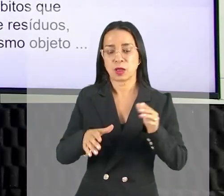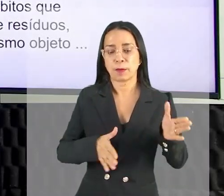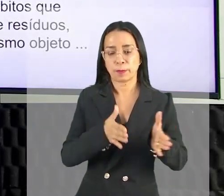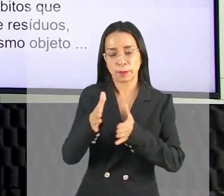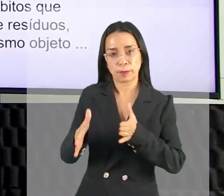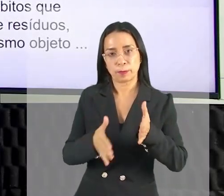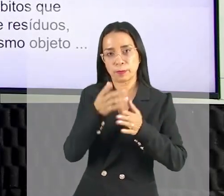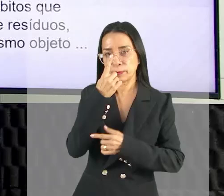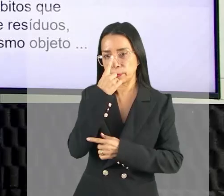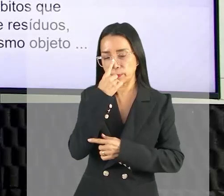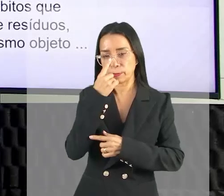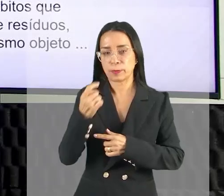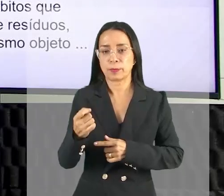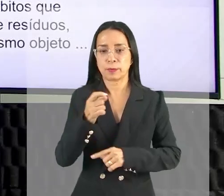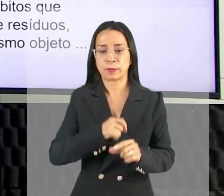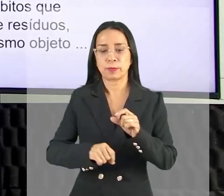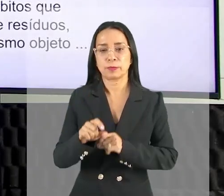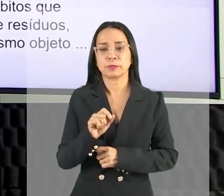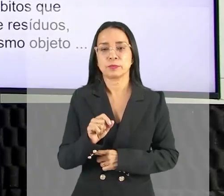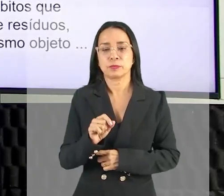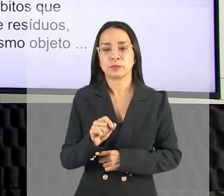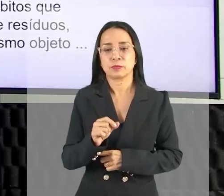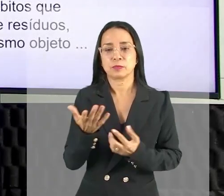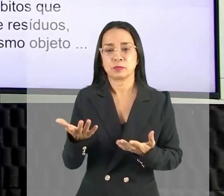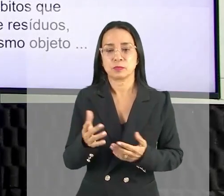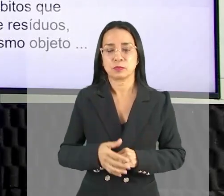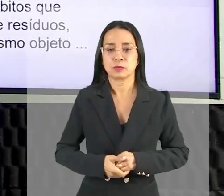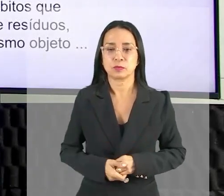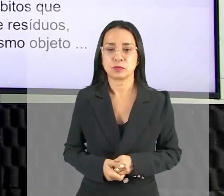de resíduos, que seja, né. Então,